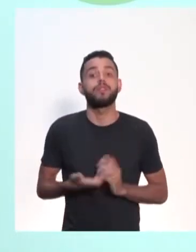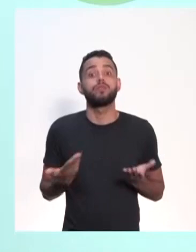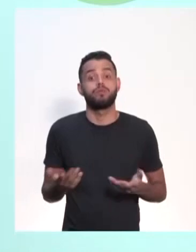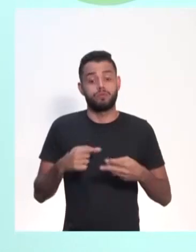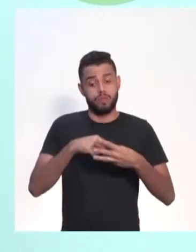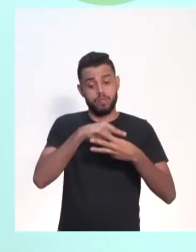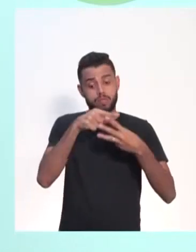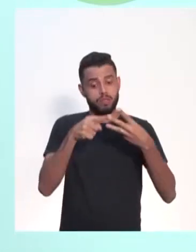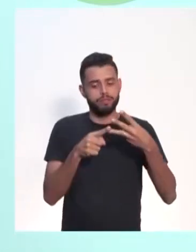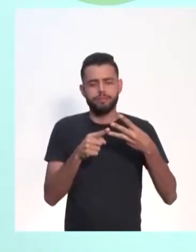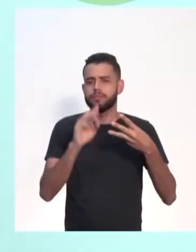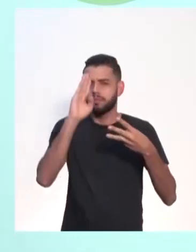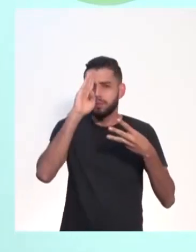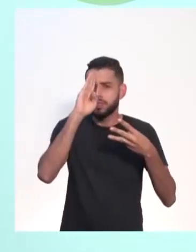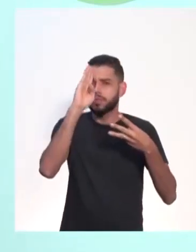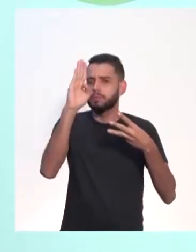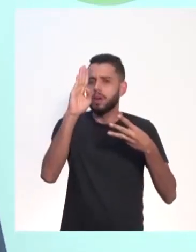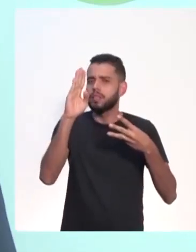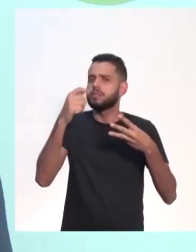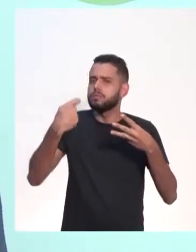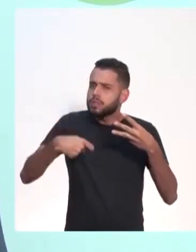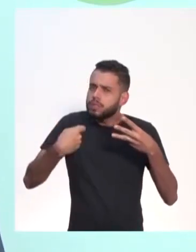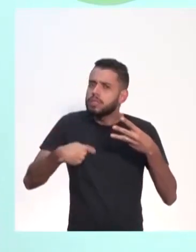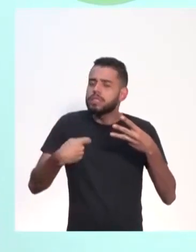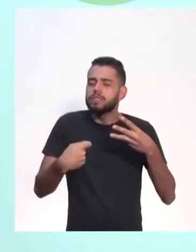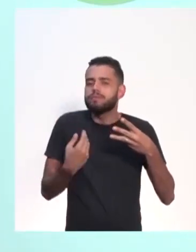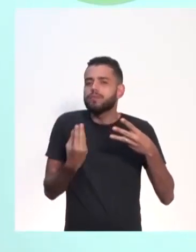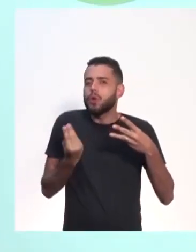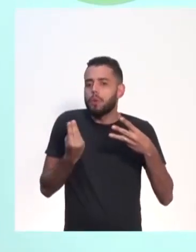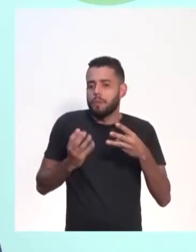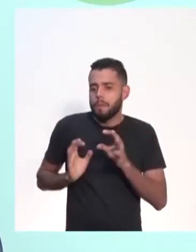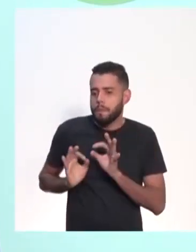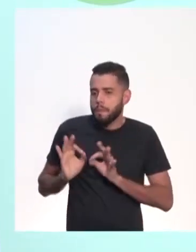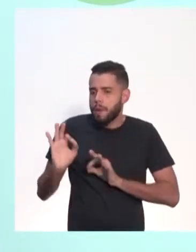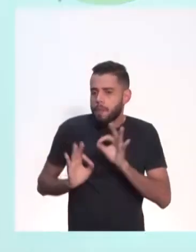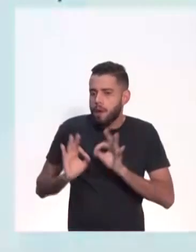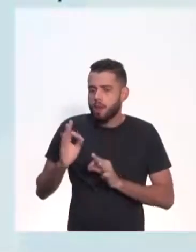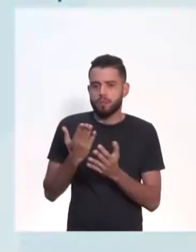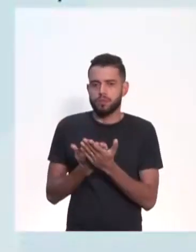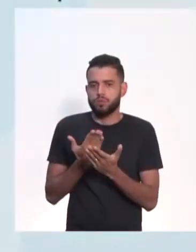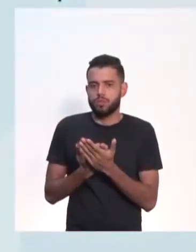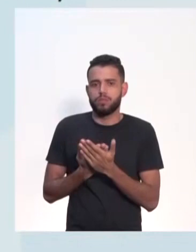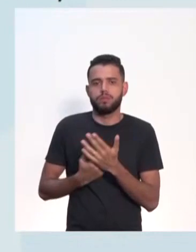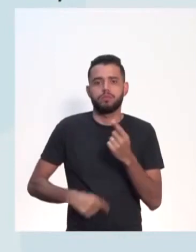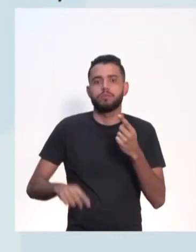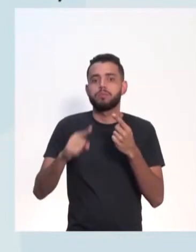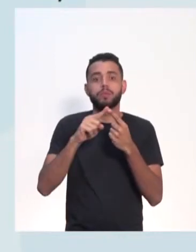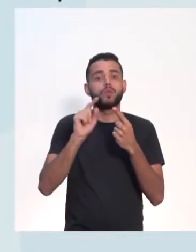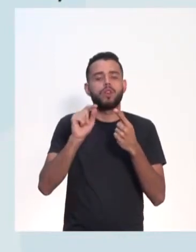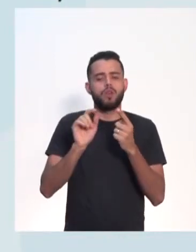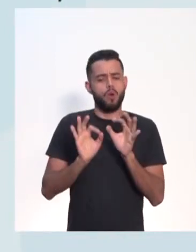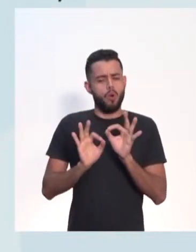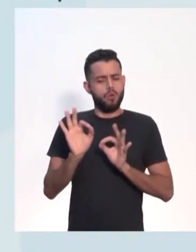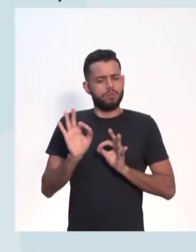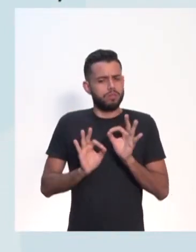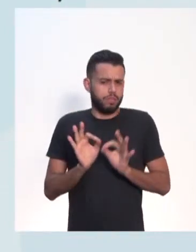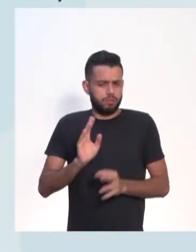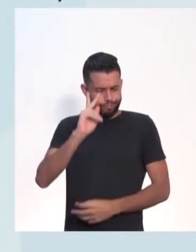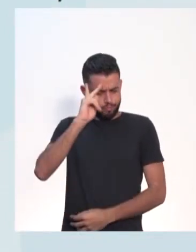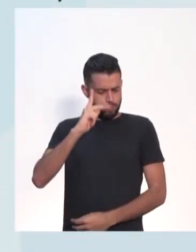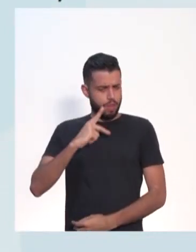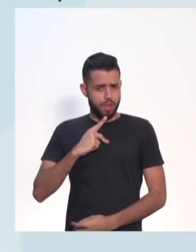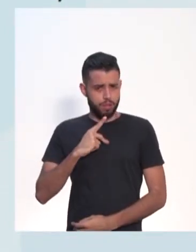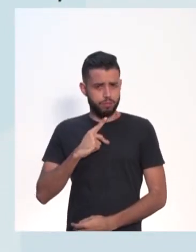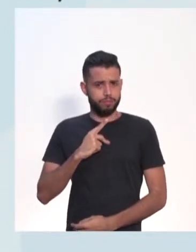principais que a gente tem que levar em consideração na hora de se preparar para estudar. Primeiro, a organização pessoal.